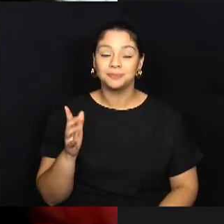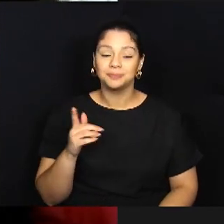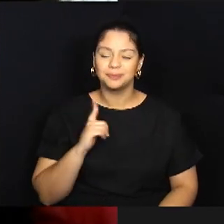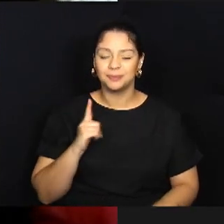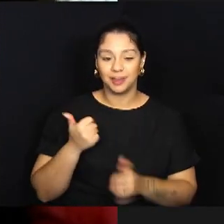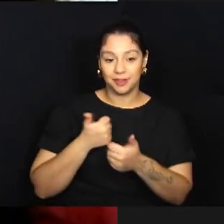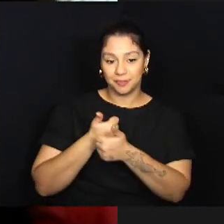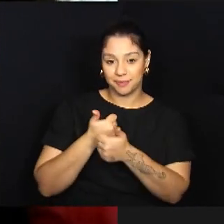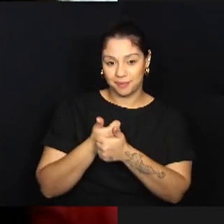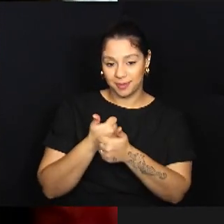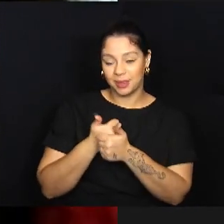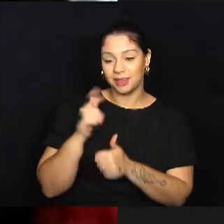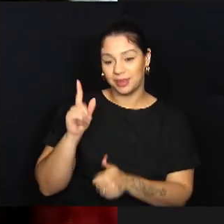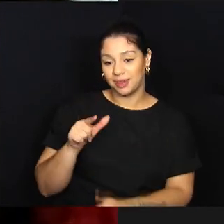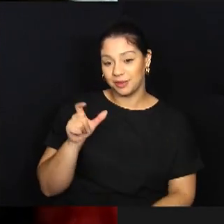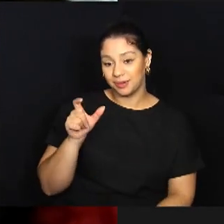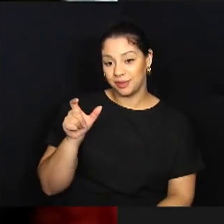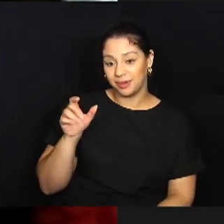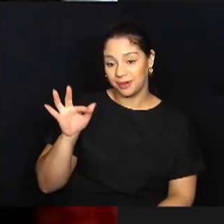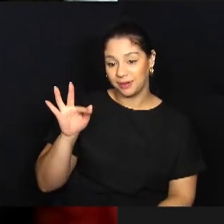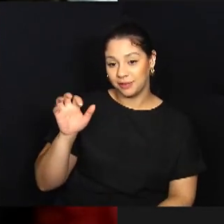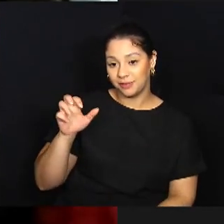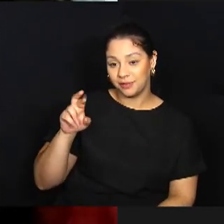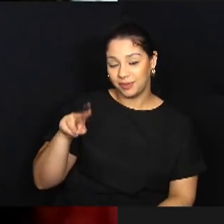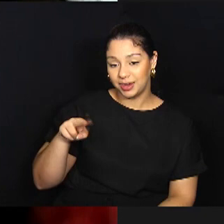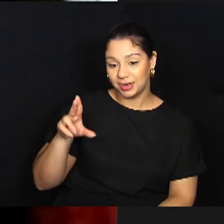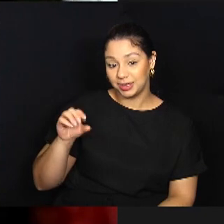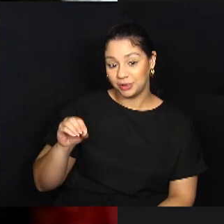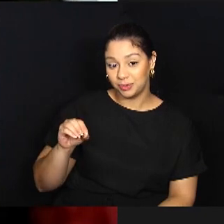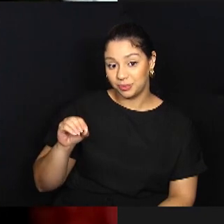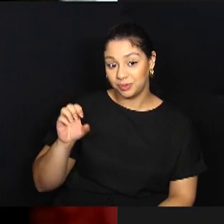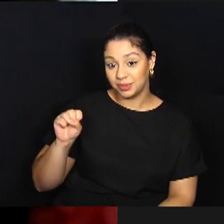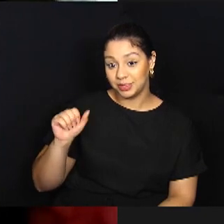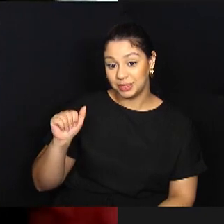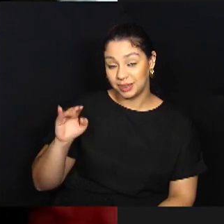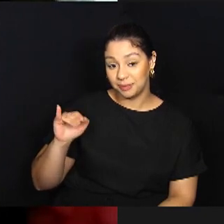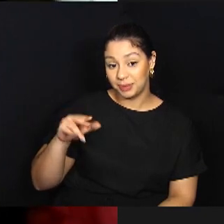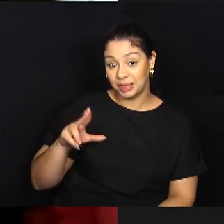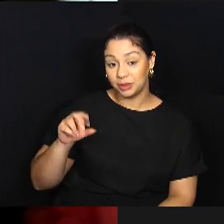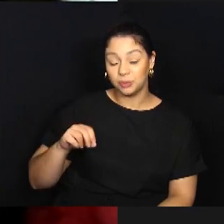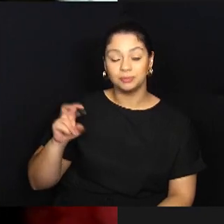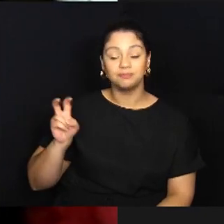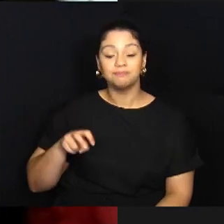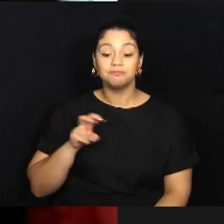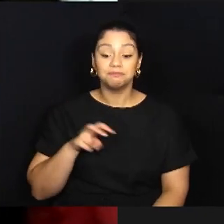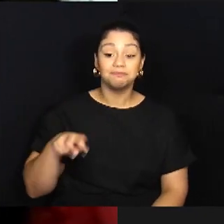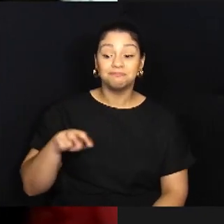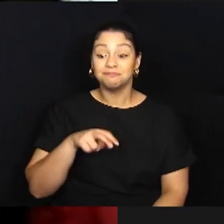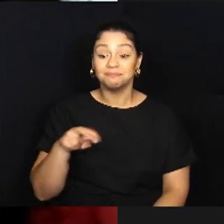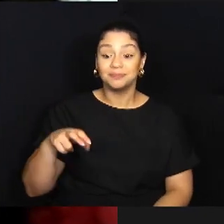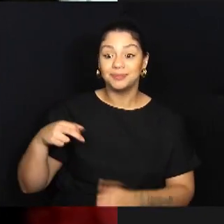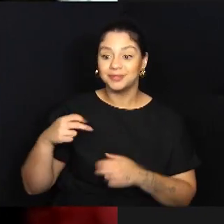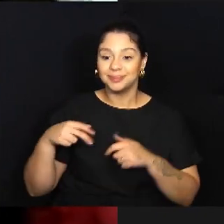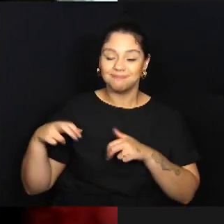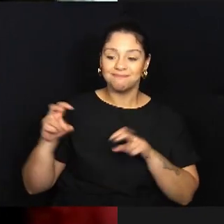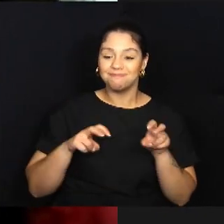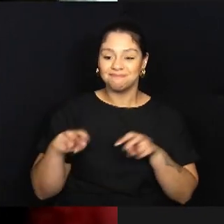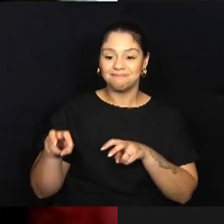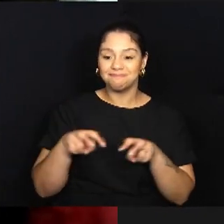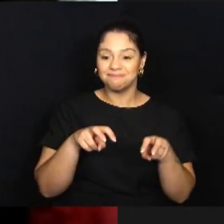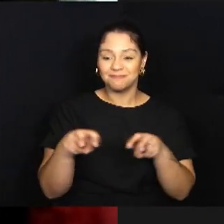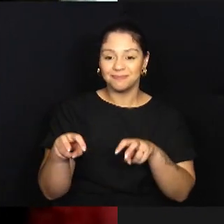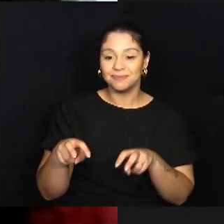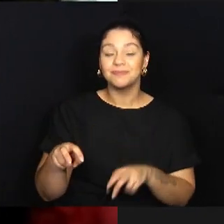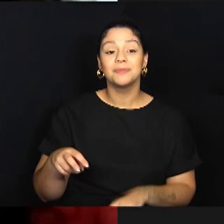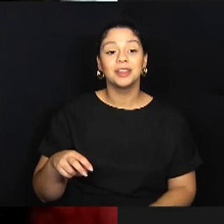de onde Fernando Sabino frequentava. A gente foi fazendo tudo a pé. No final do dia eu estava moído, né? A Glória faz muito mais exercício do que eu.